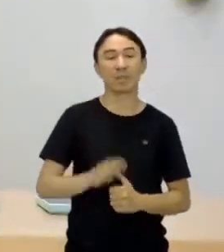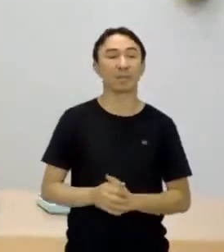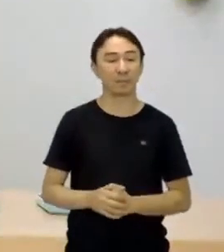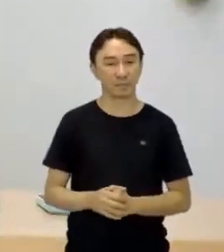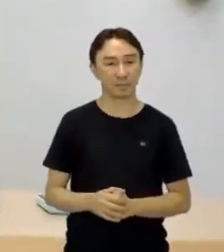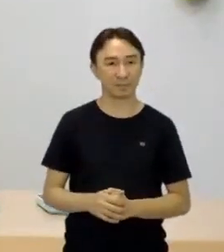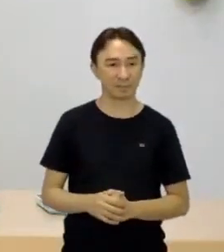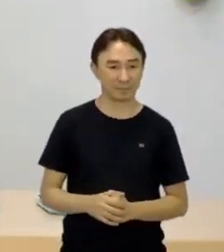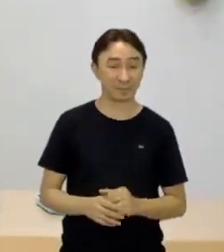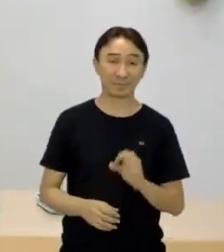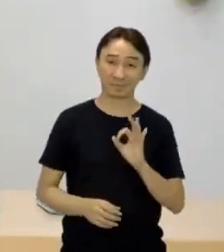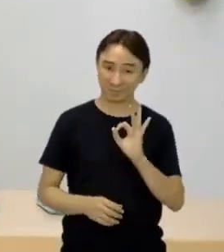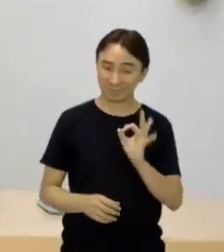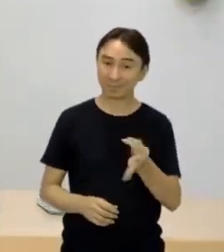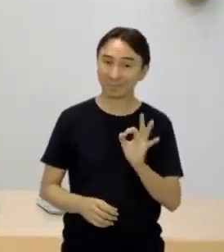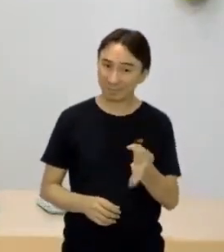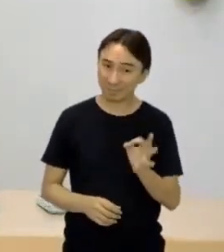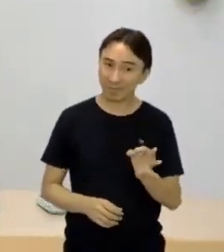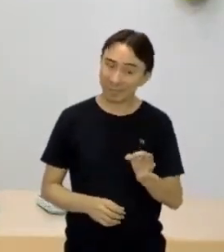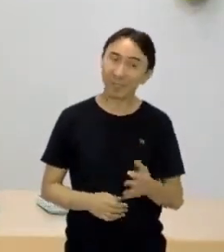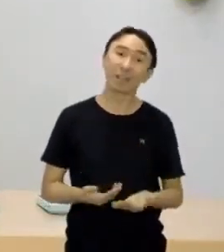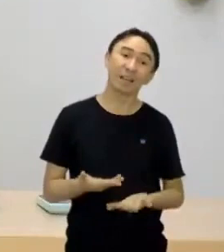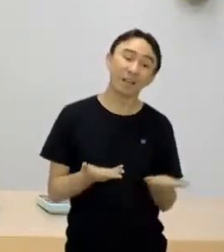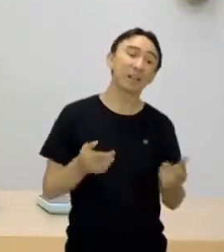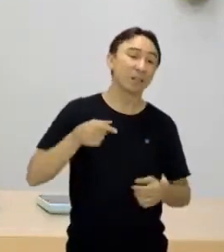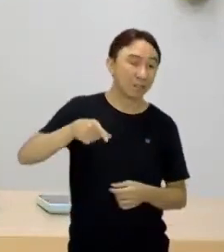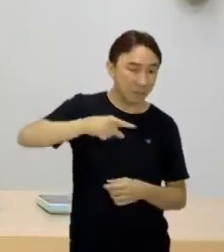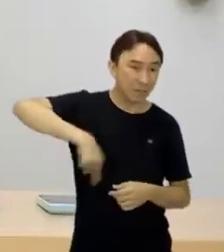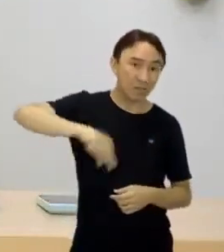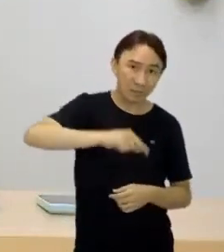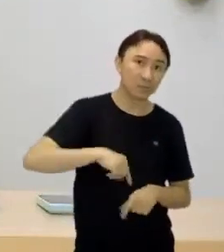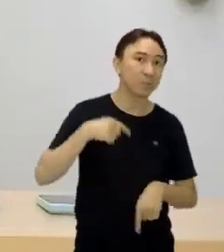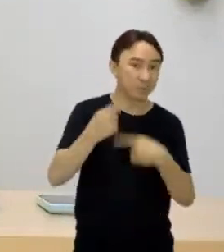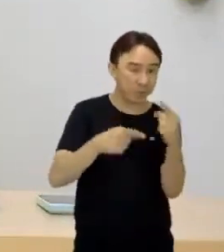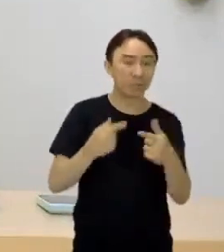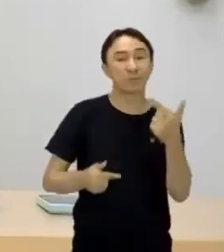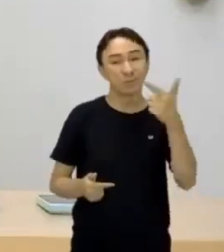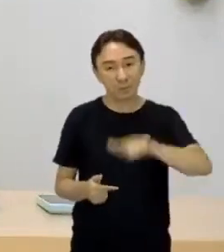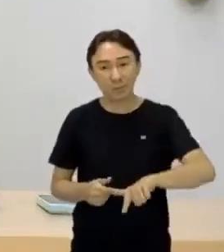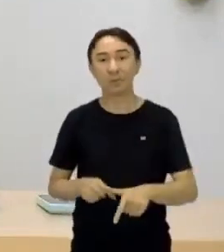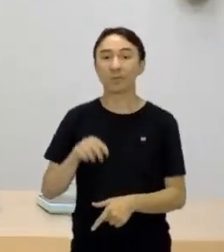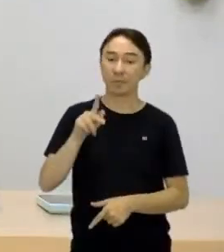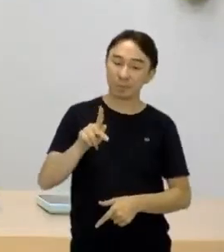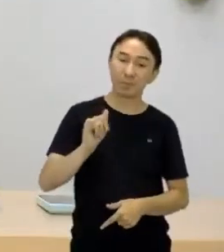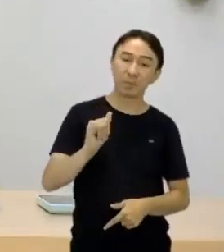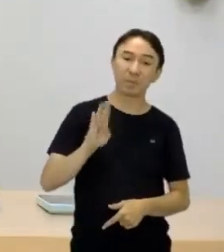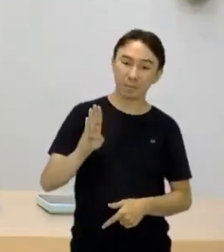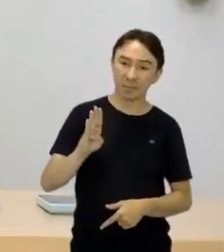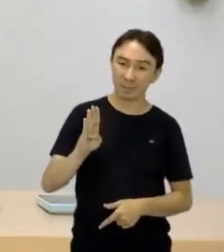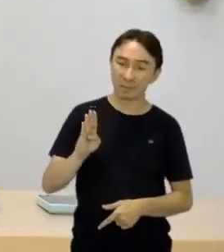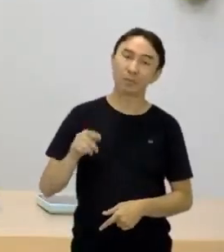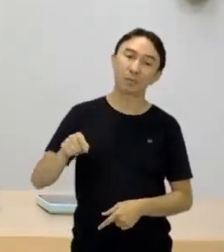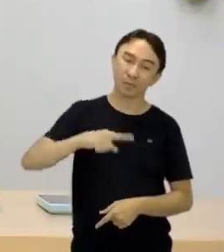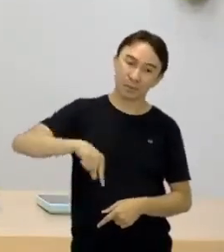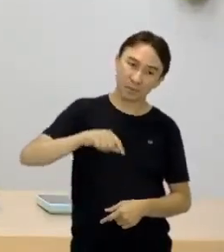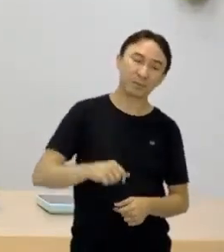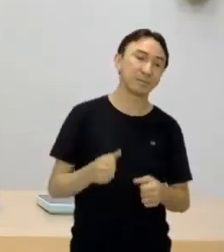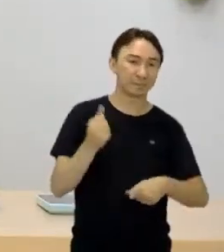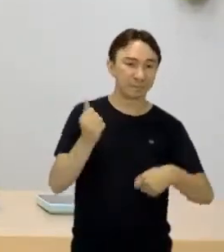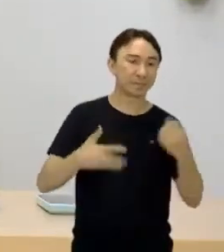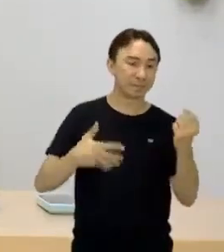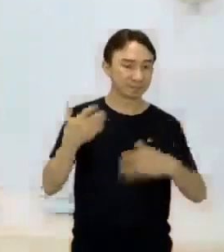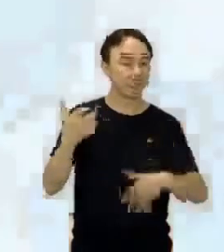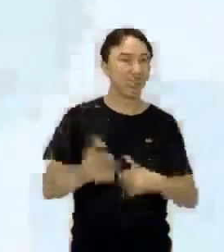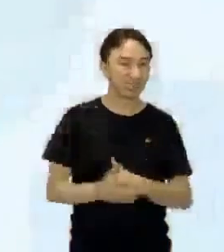isso aí. Então é uma prévia aí, só porque nós vamos falar mais sobre o PIB no decorrer das aulas aí do 9º ano, tá certo? Tem uma atividade